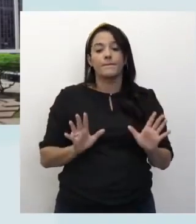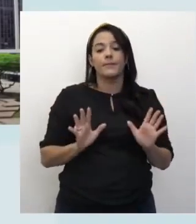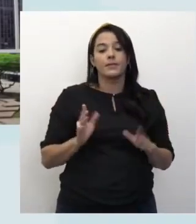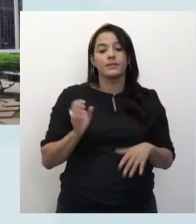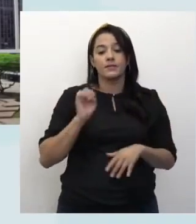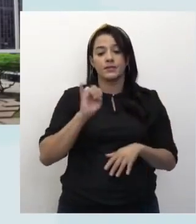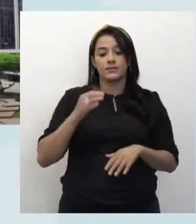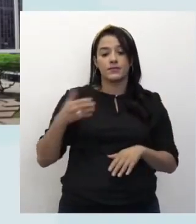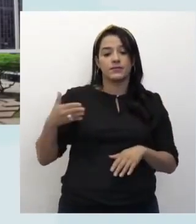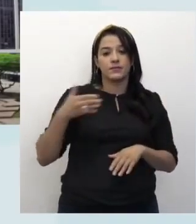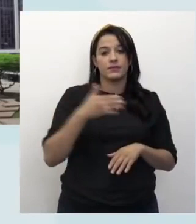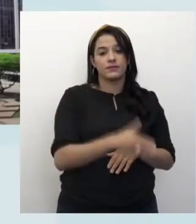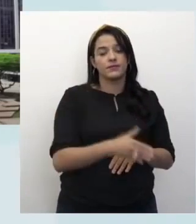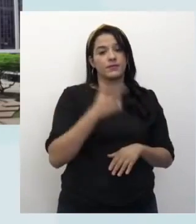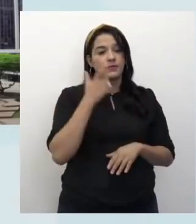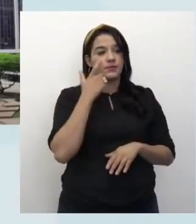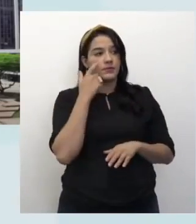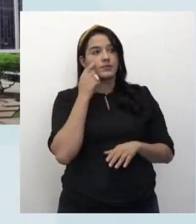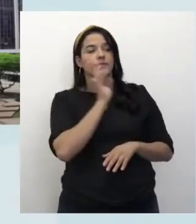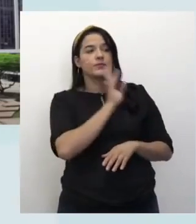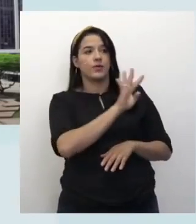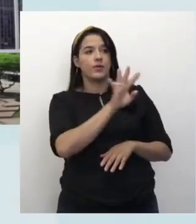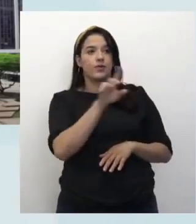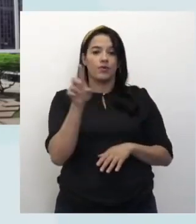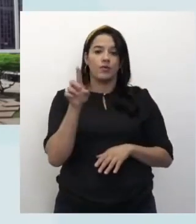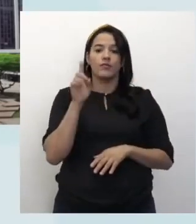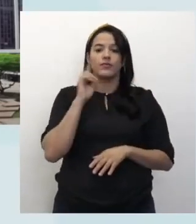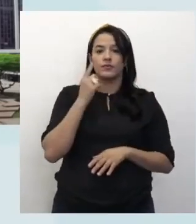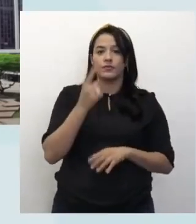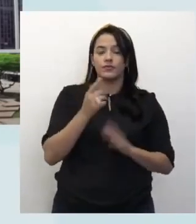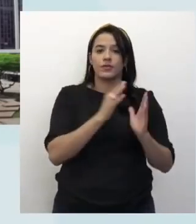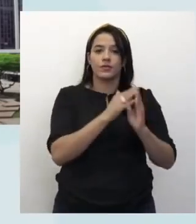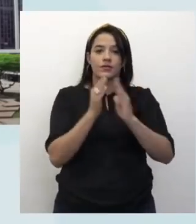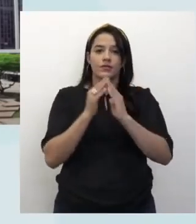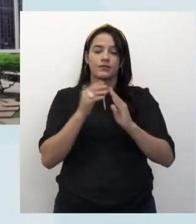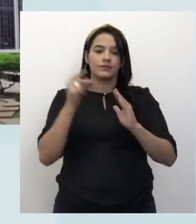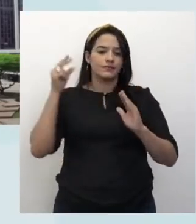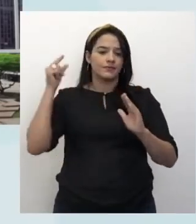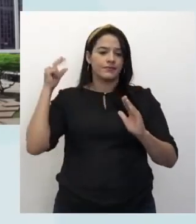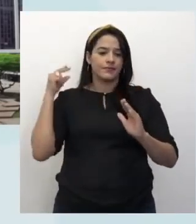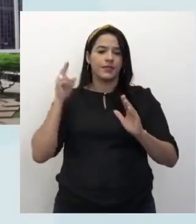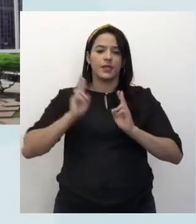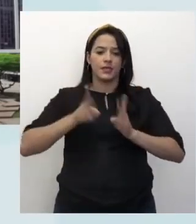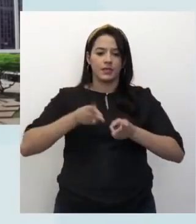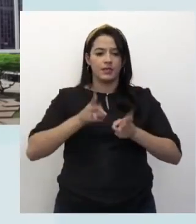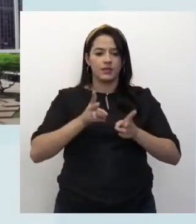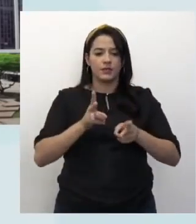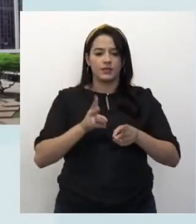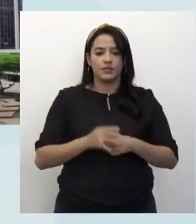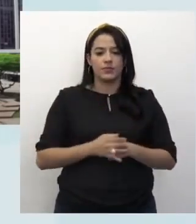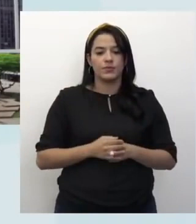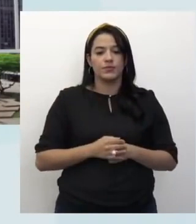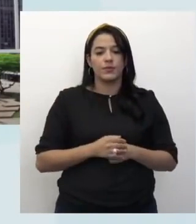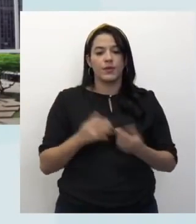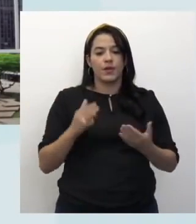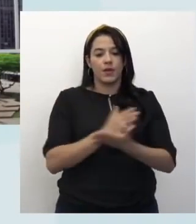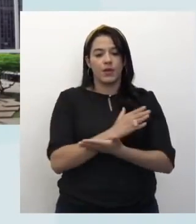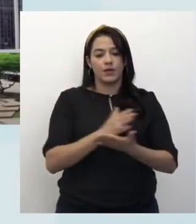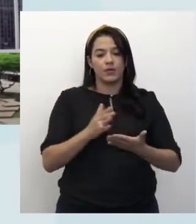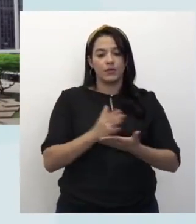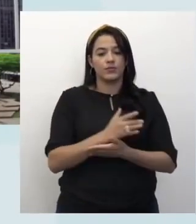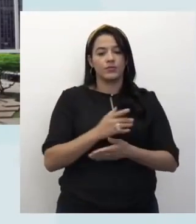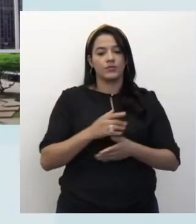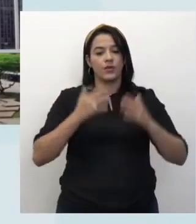lá no Vale do Gambão, ou para quem já conhece, sabe que alguns edifícios aí que aparecem na imagem ainda existem, né? Até porque são, né,